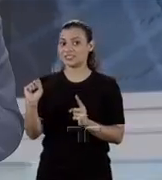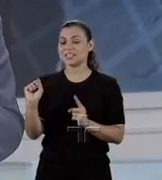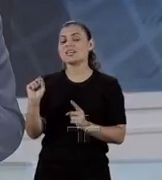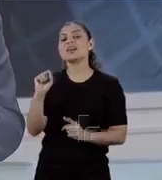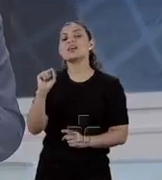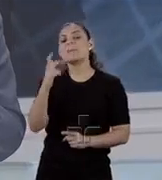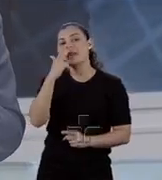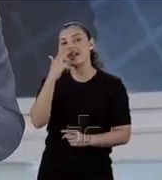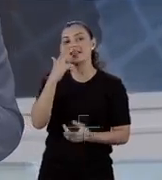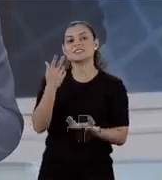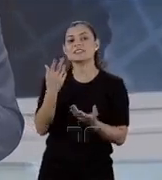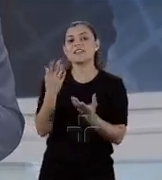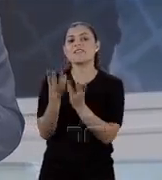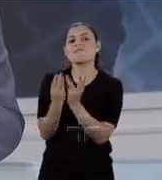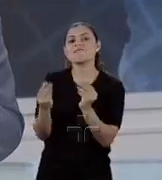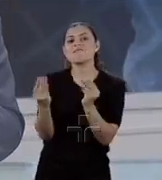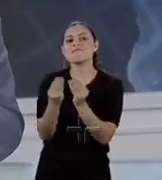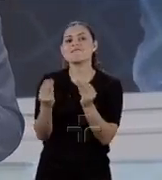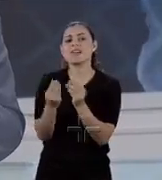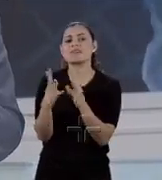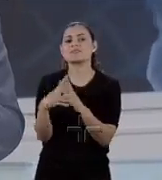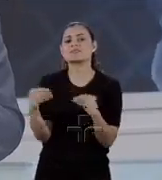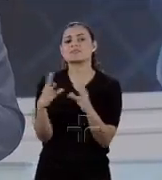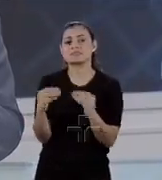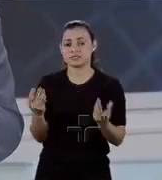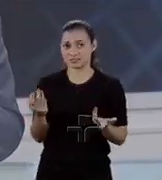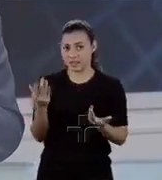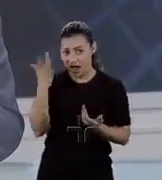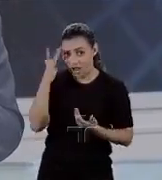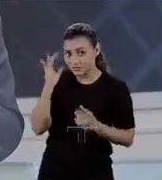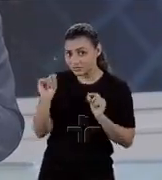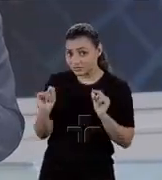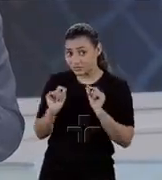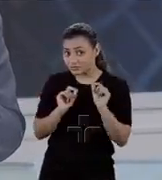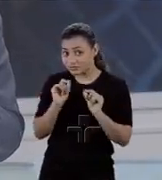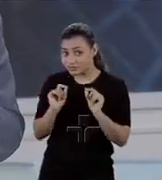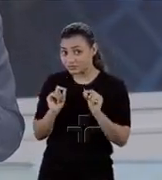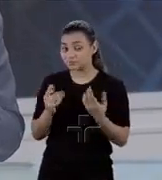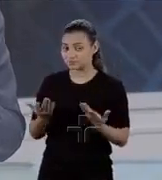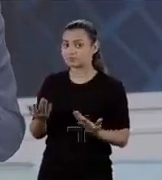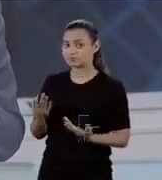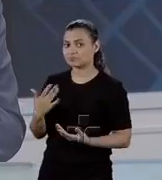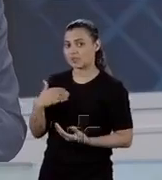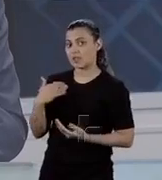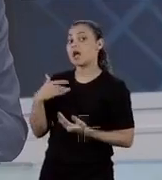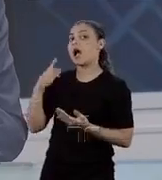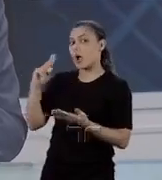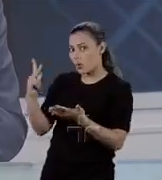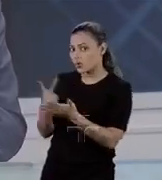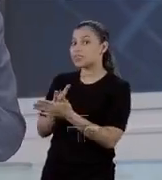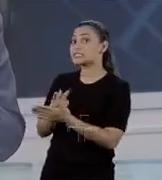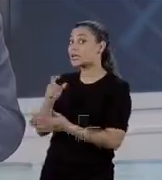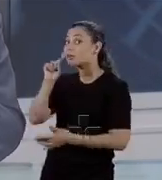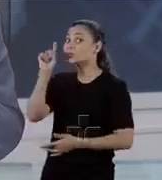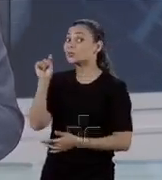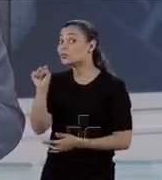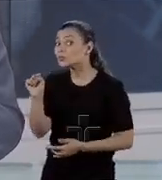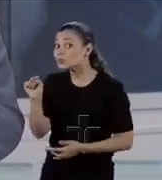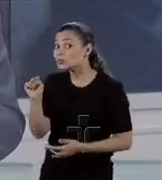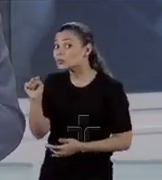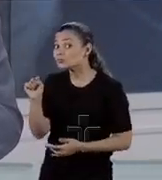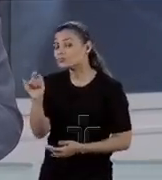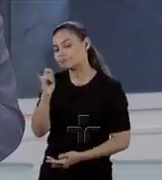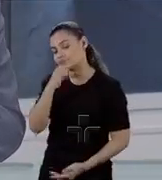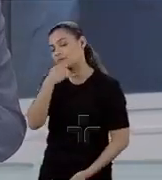aquele comentário esportivo que diria o seguinte: isso está acontecendo? Ponto de interrogação.